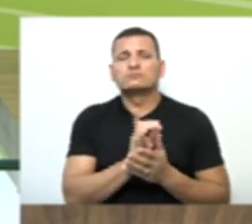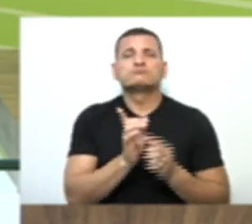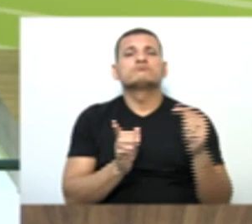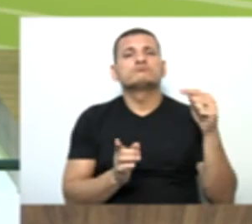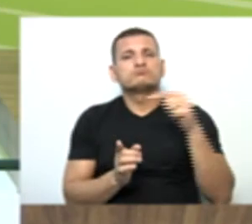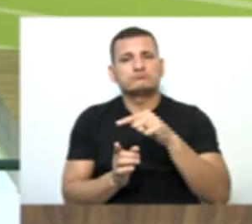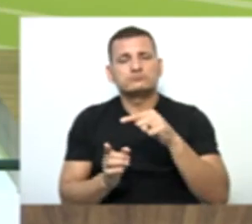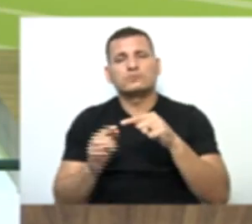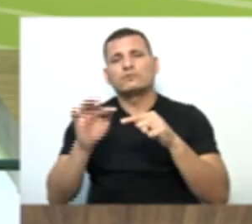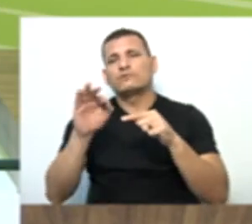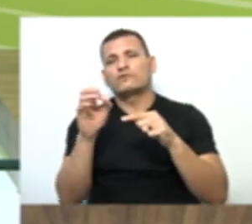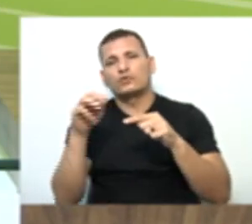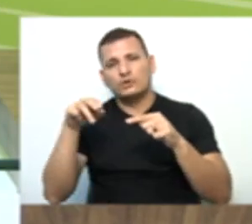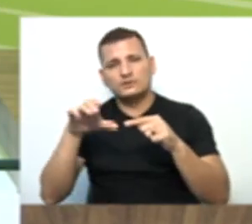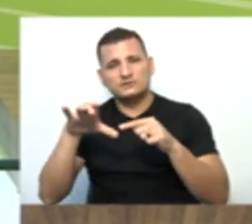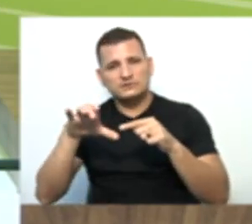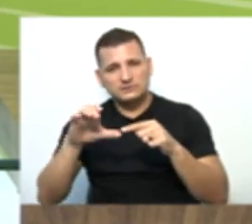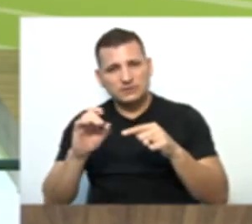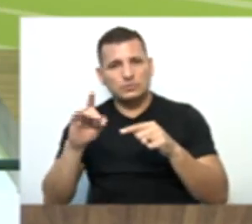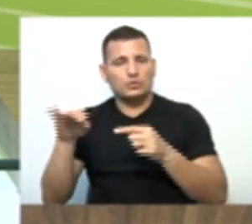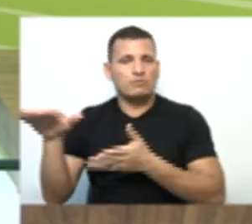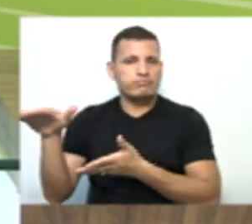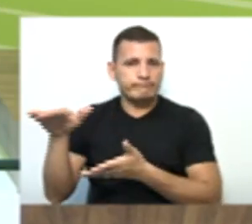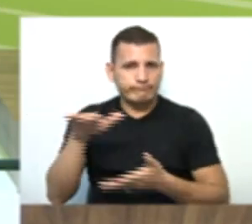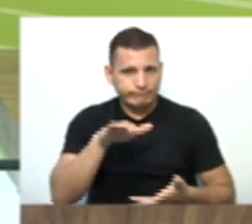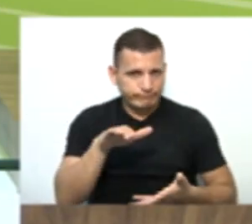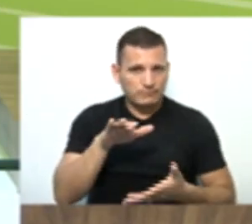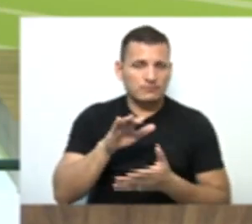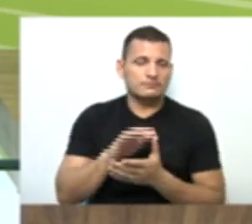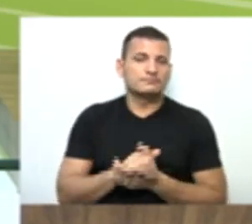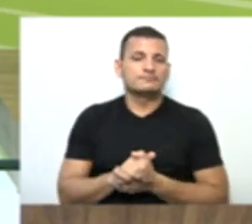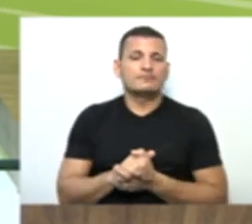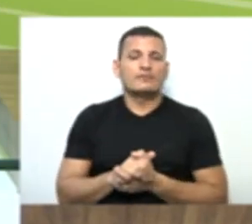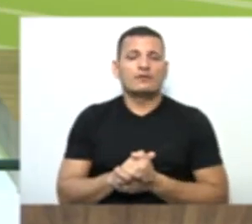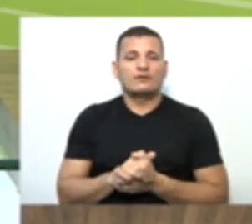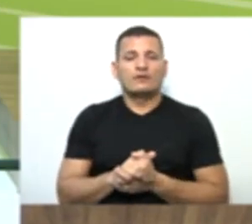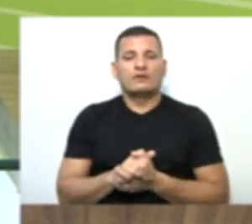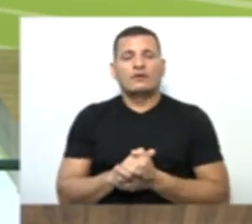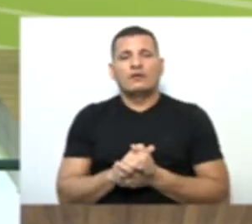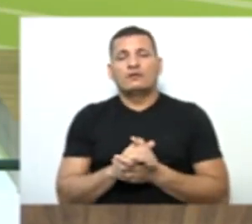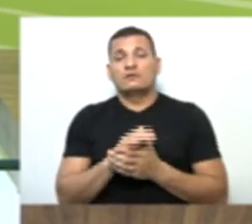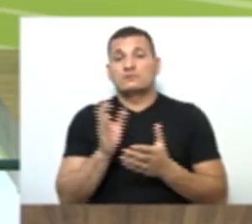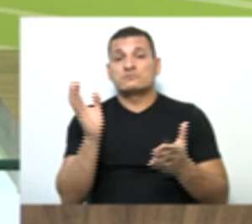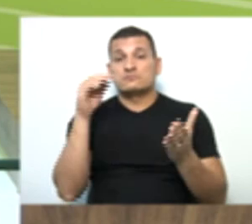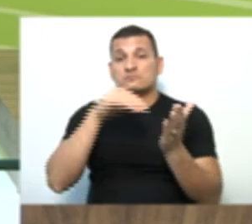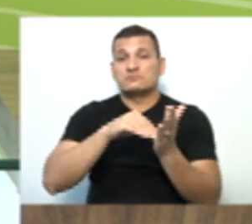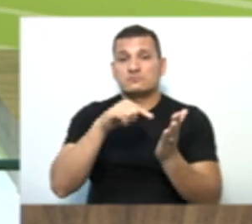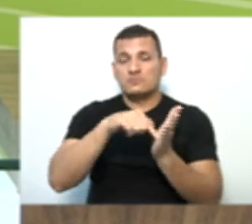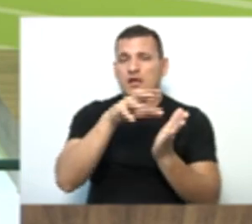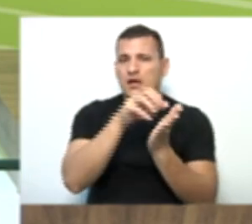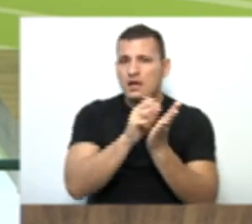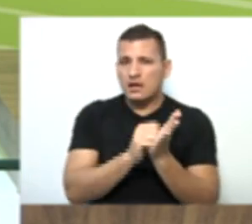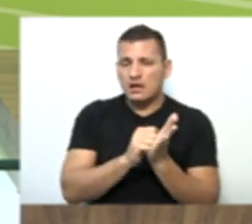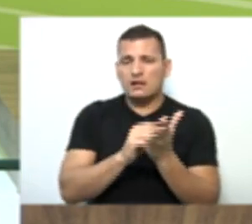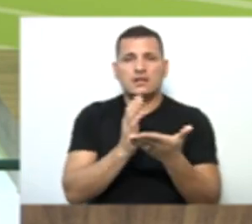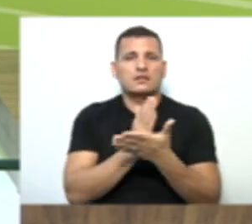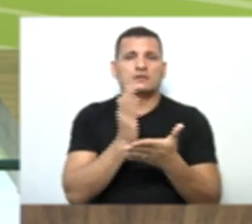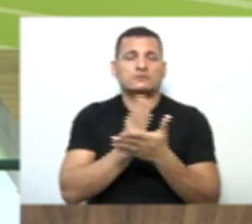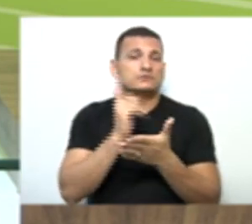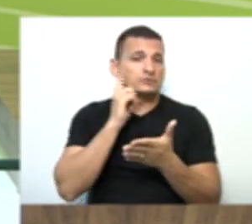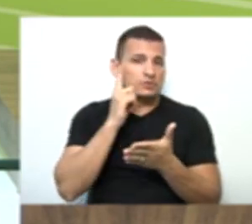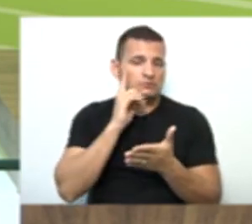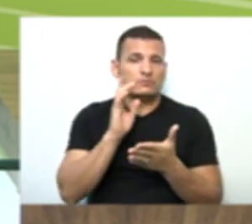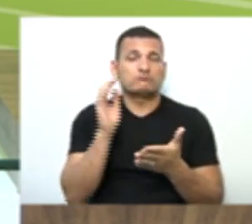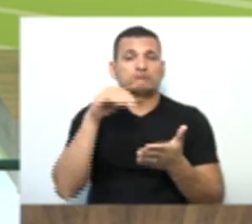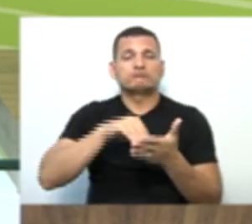no valor de tanto, né? Segundo ponto crucial dentro do lançamento na escrituração contábil no livro diário, a